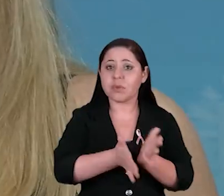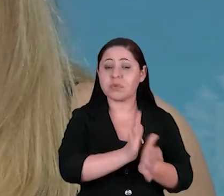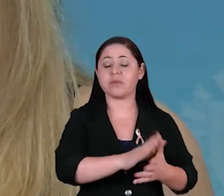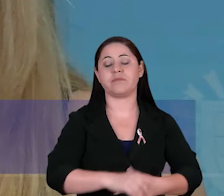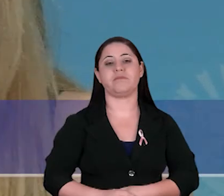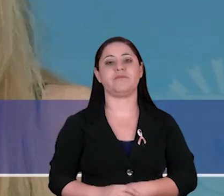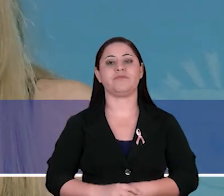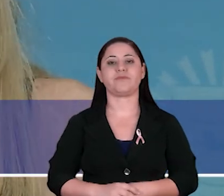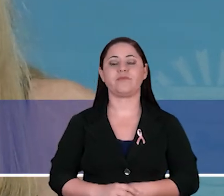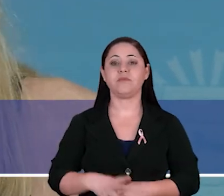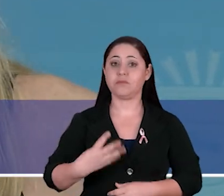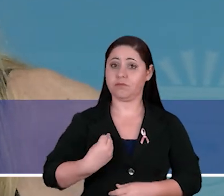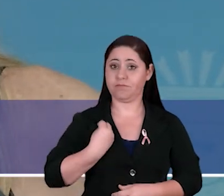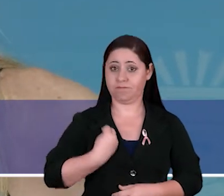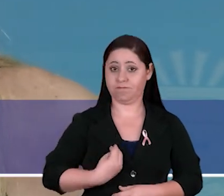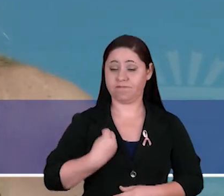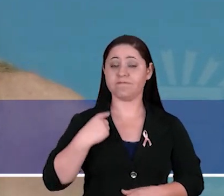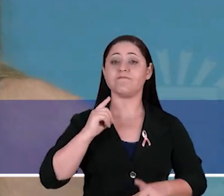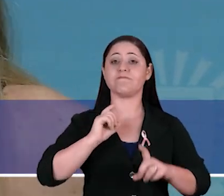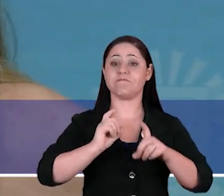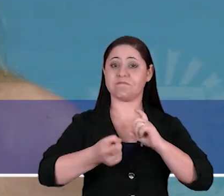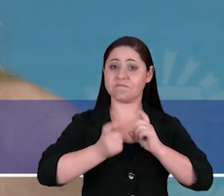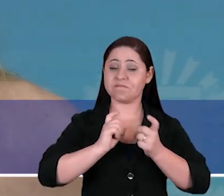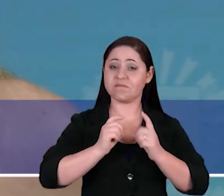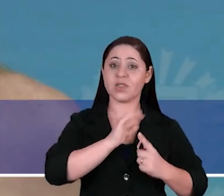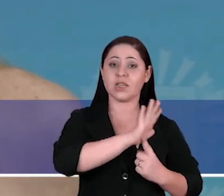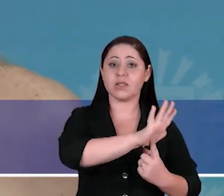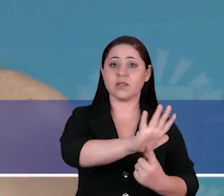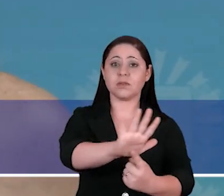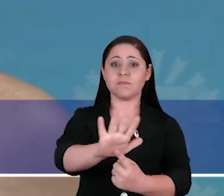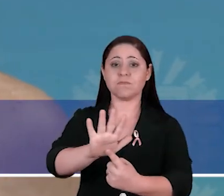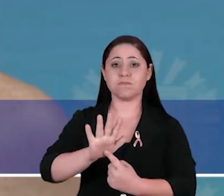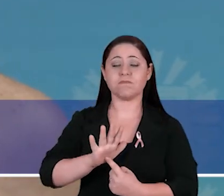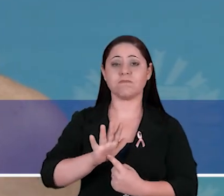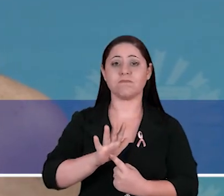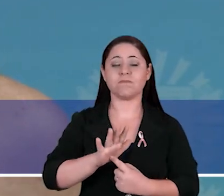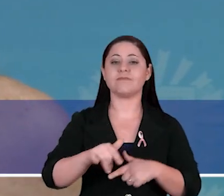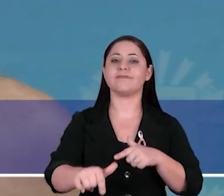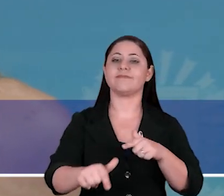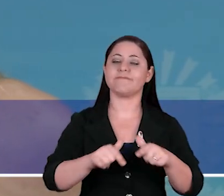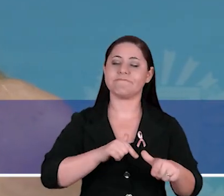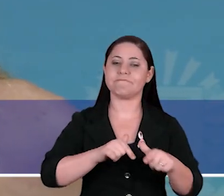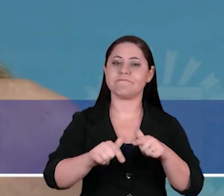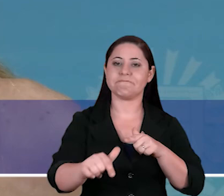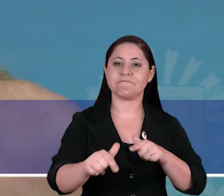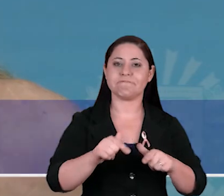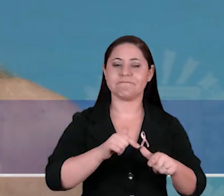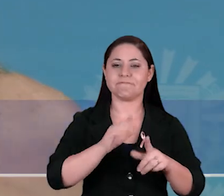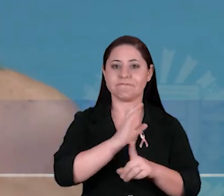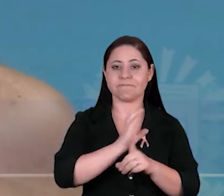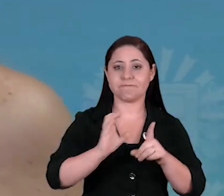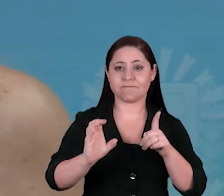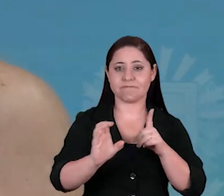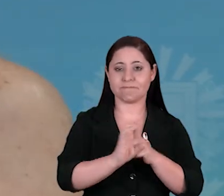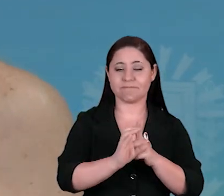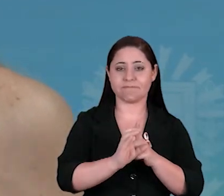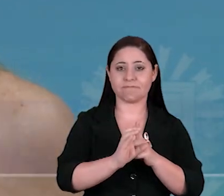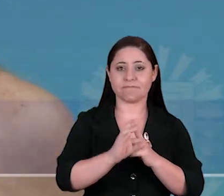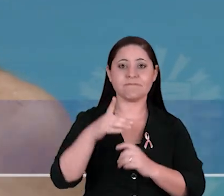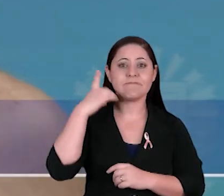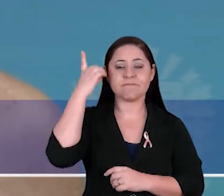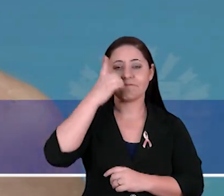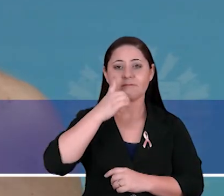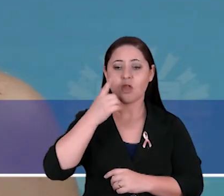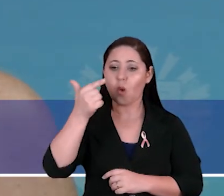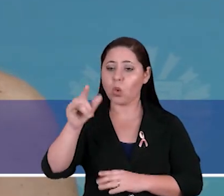larva. Poder participar de uma reunião dessas e poder apresentar nosso trabalho para a